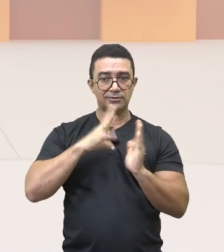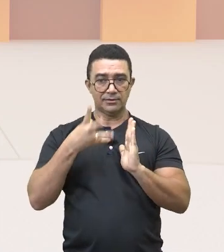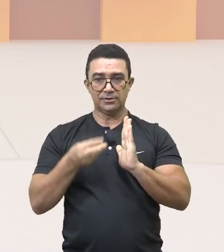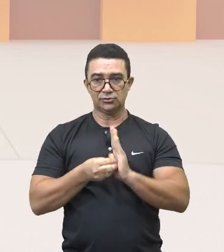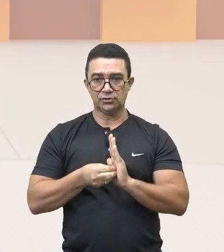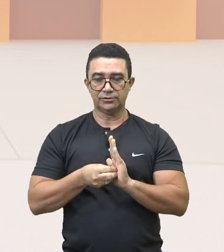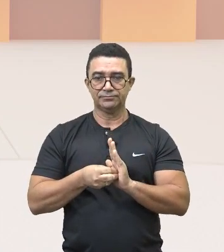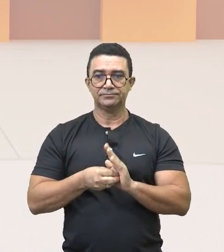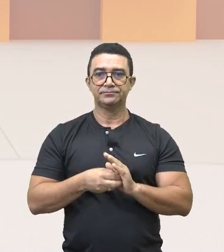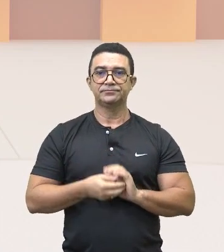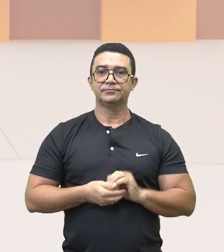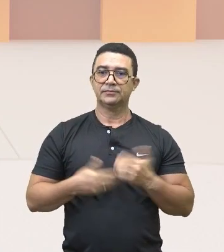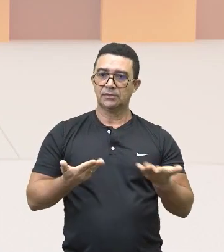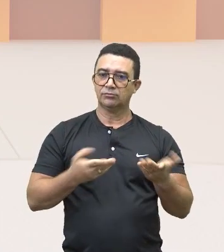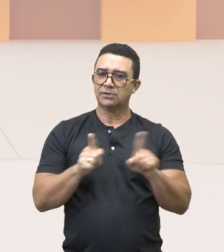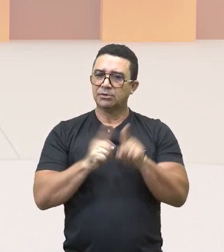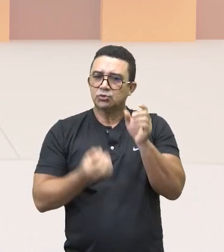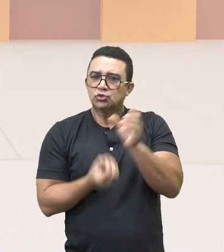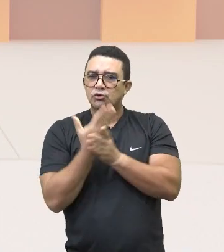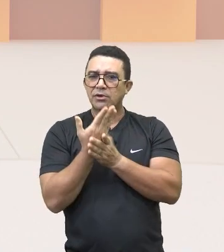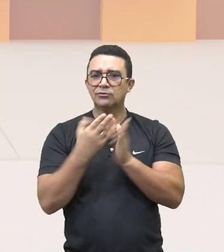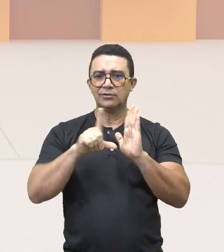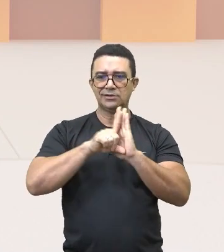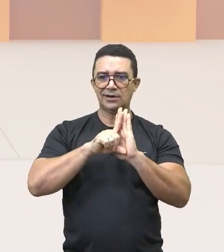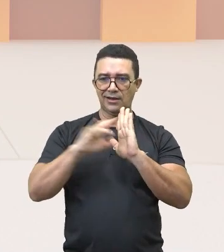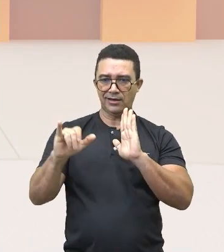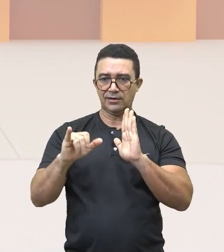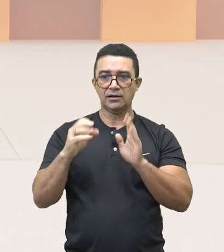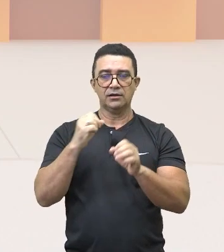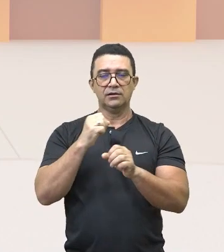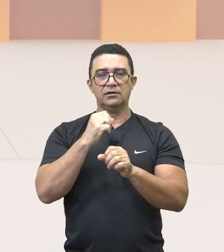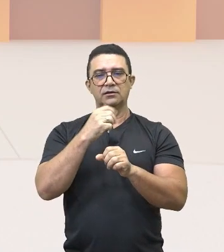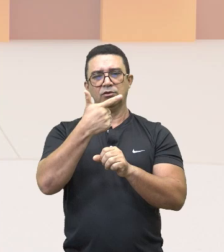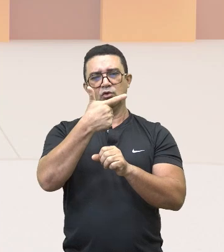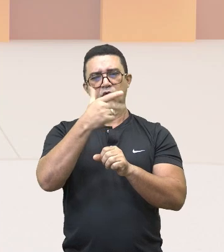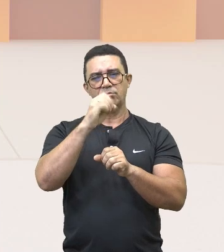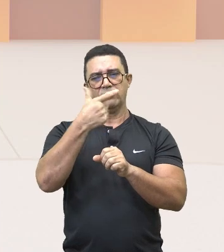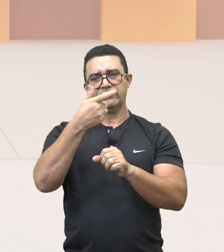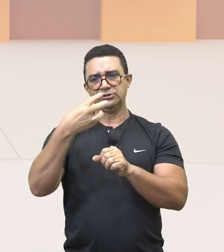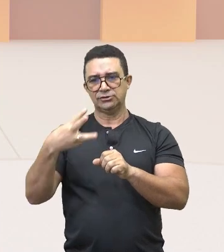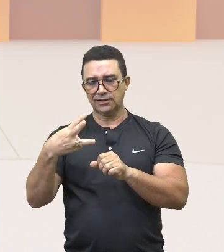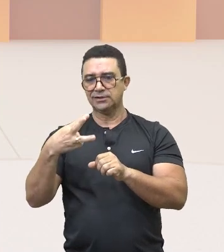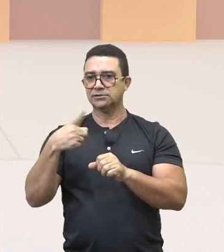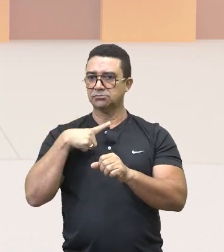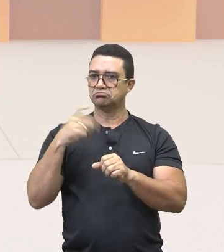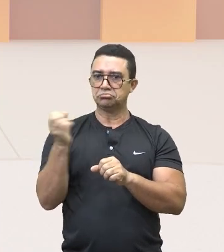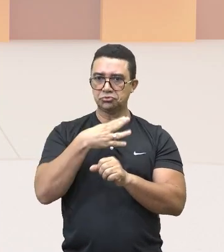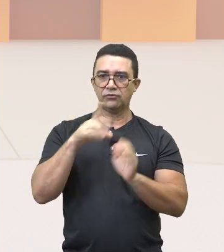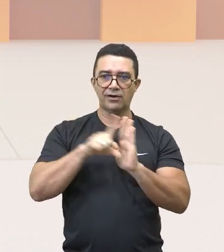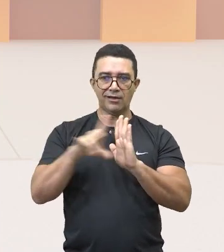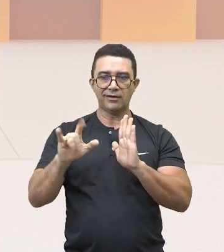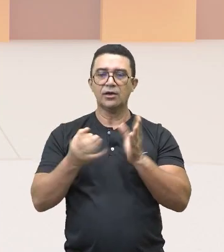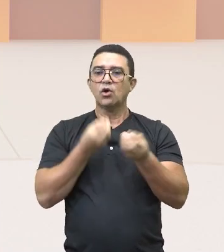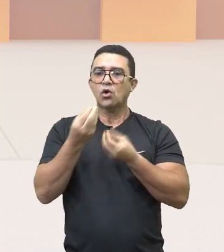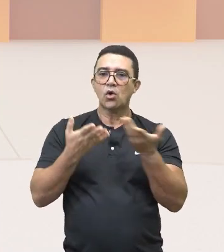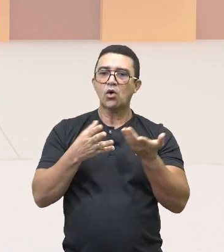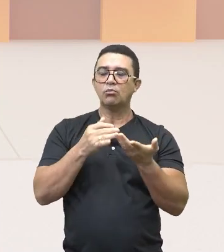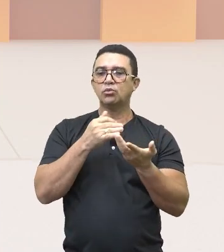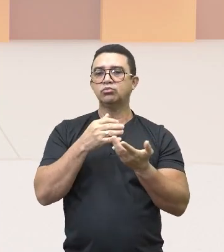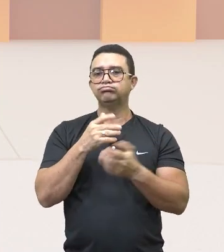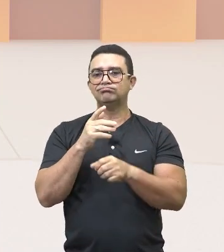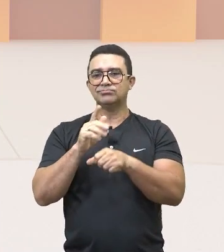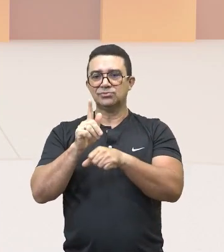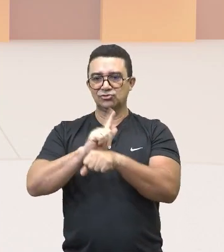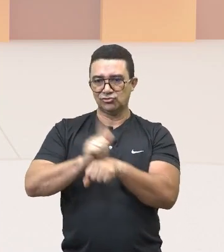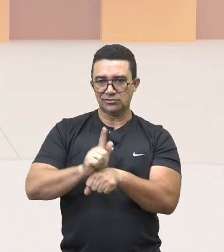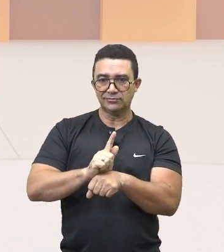mais informações de leis aí, né, agora em 2008, 2023 houve uma atualização, né, sobre a questão da governança. Já